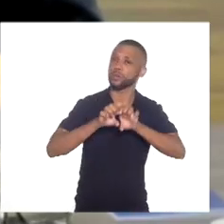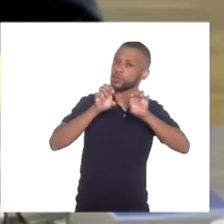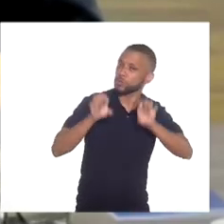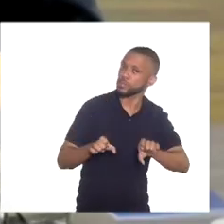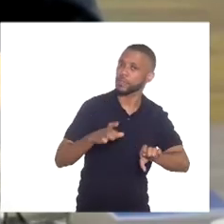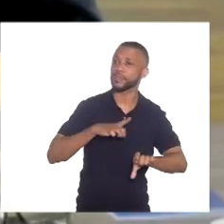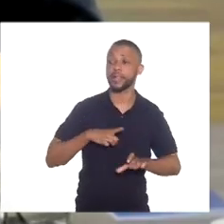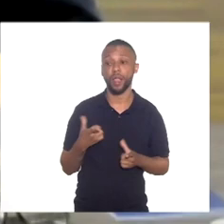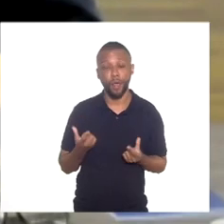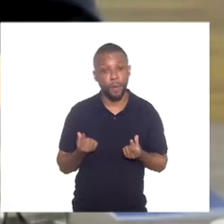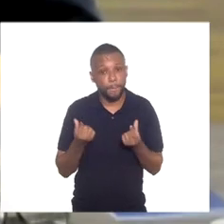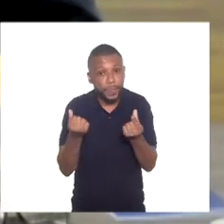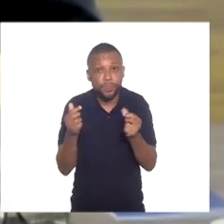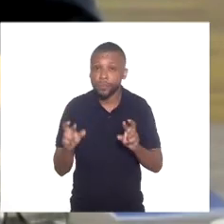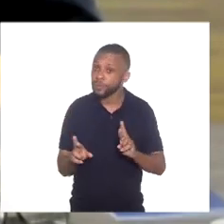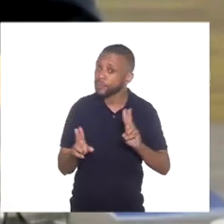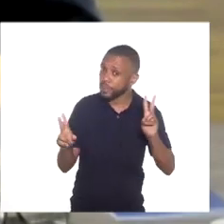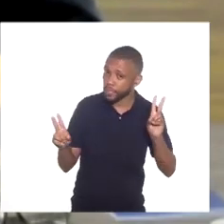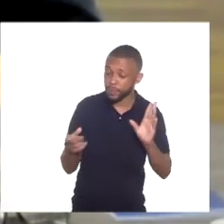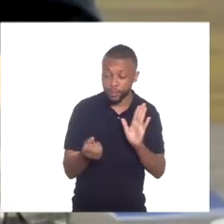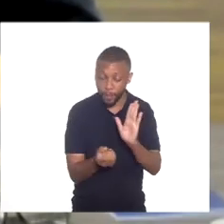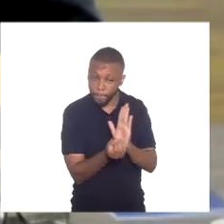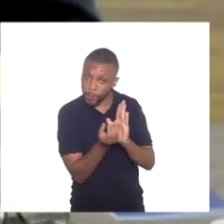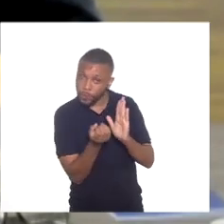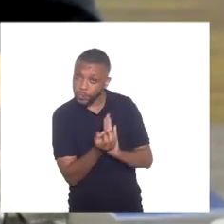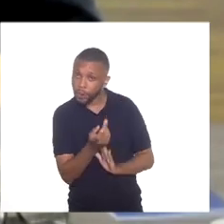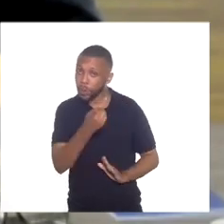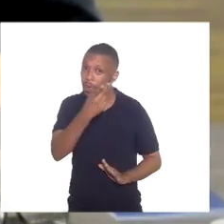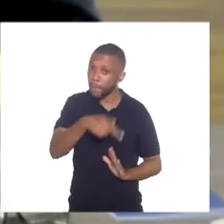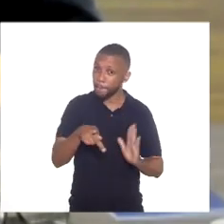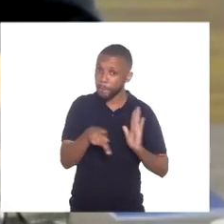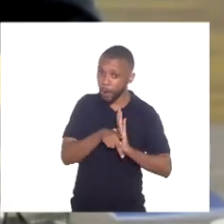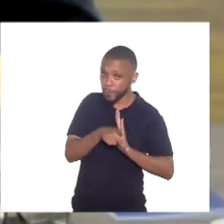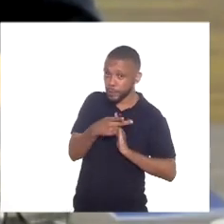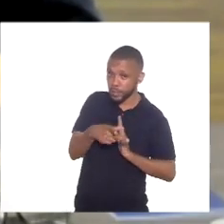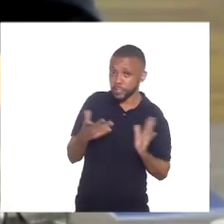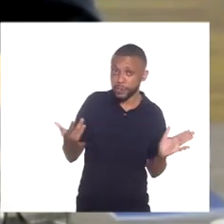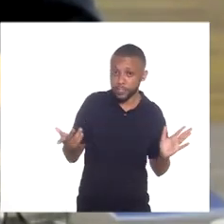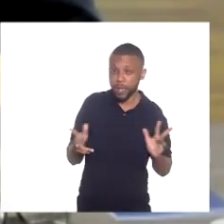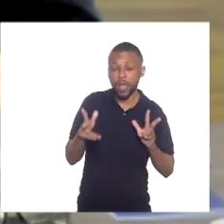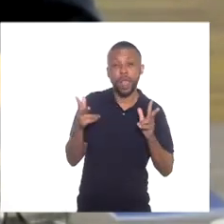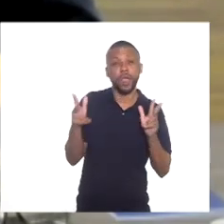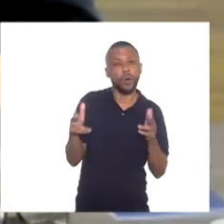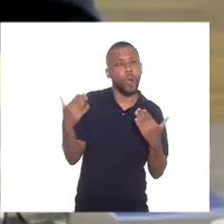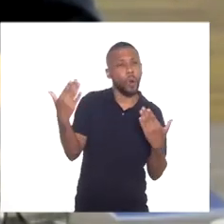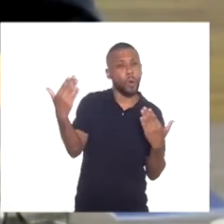um preço diferenciado no gás, porque a produção está aqui. É como lá o GNV